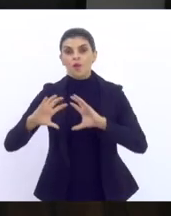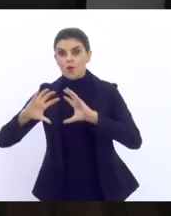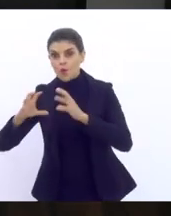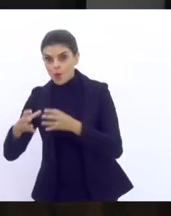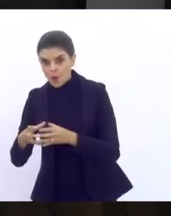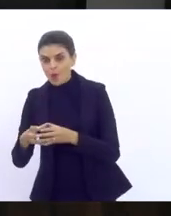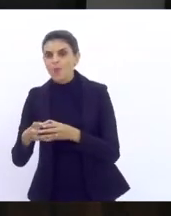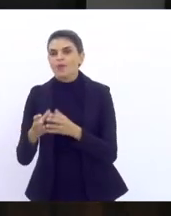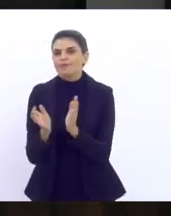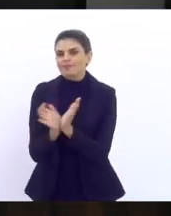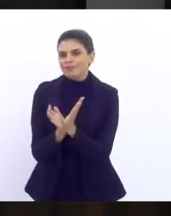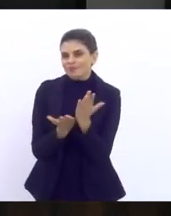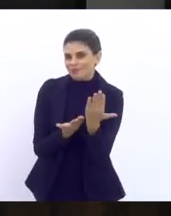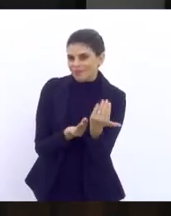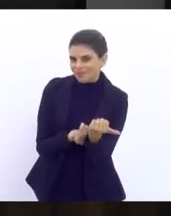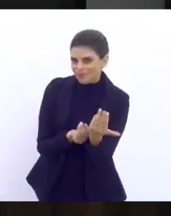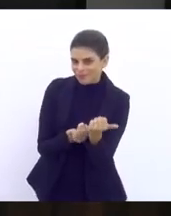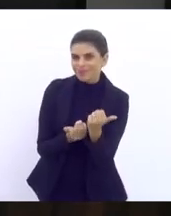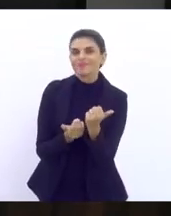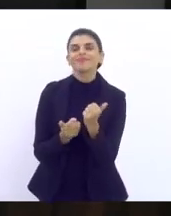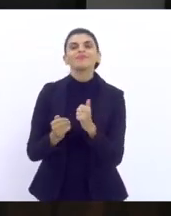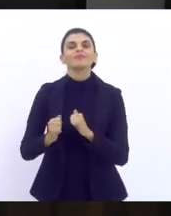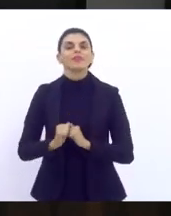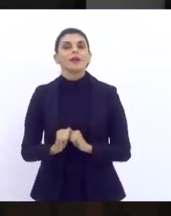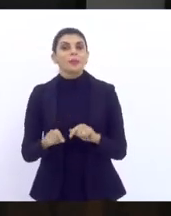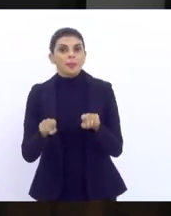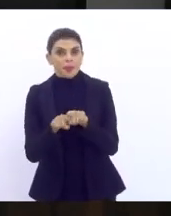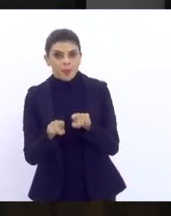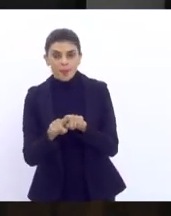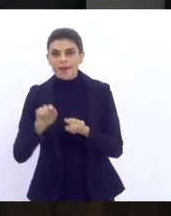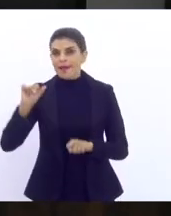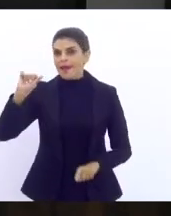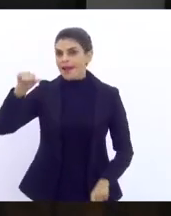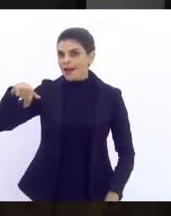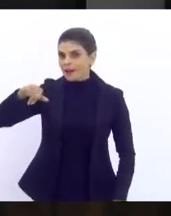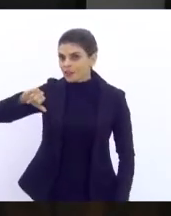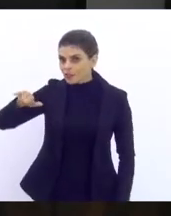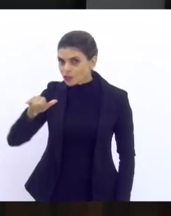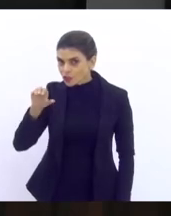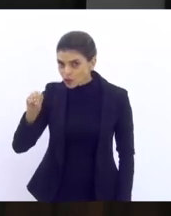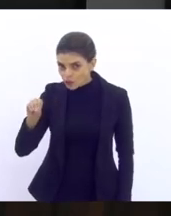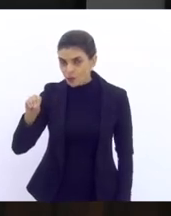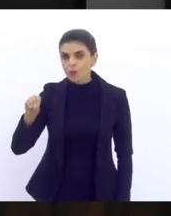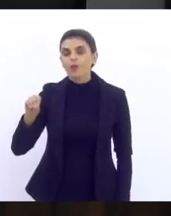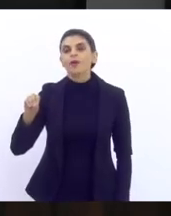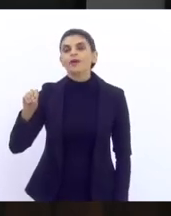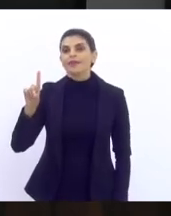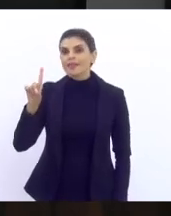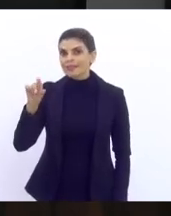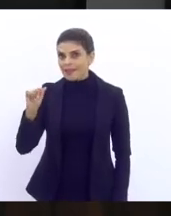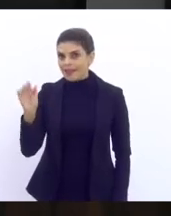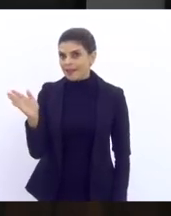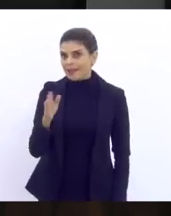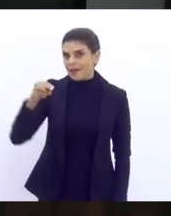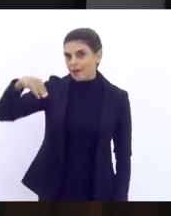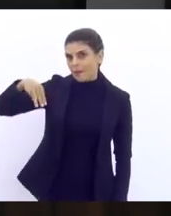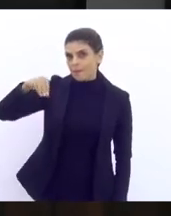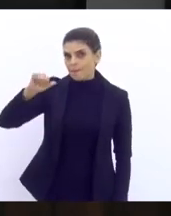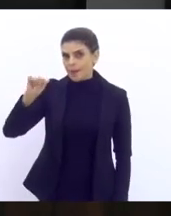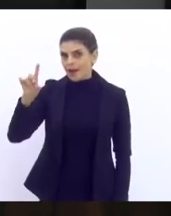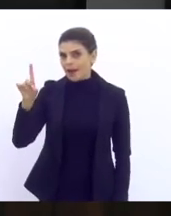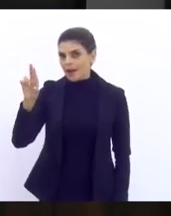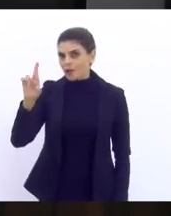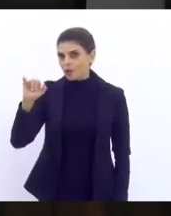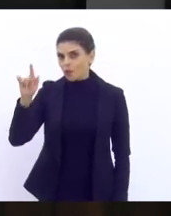como FTU, do Estado do Rio de Janeiro, e também o Anjo da Madrugada. Gostaria de convidar para compor